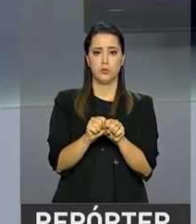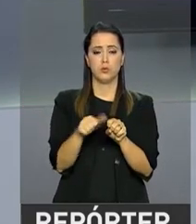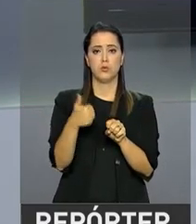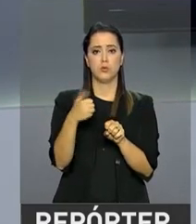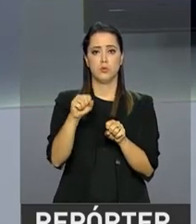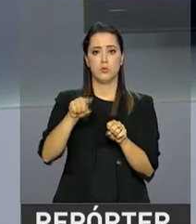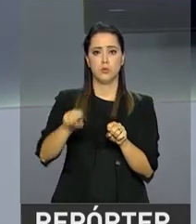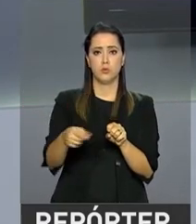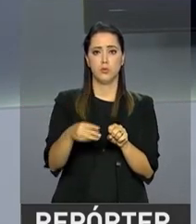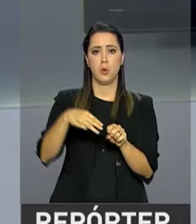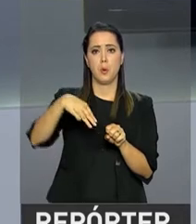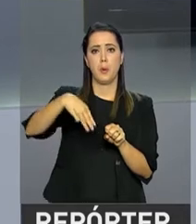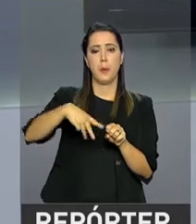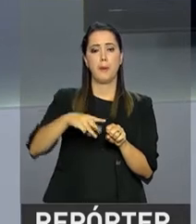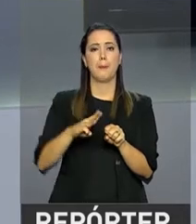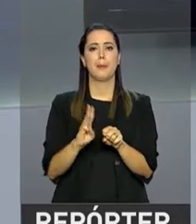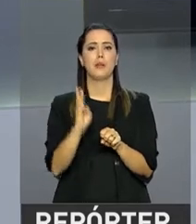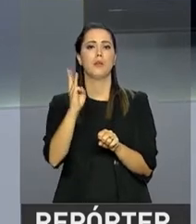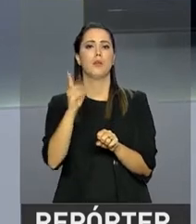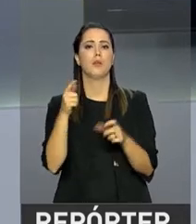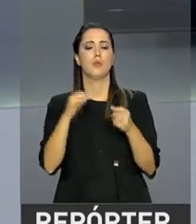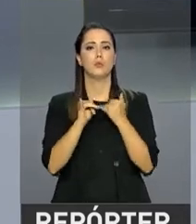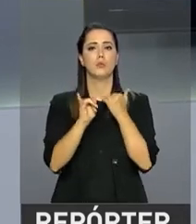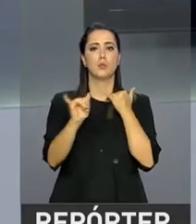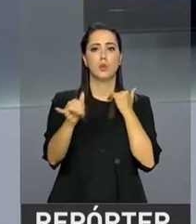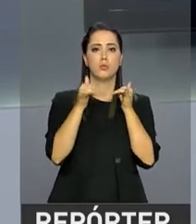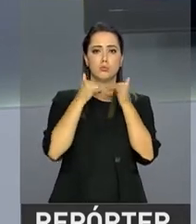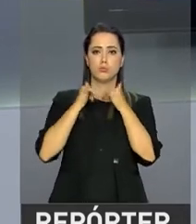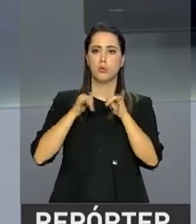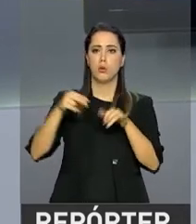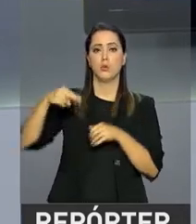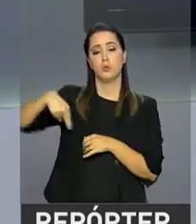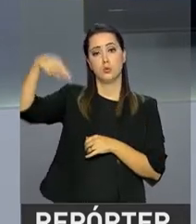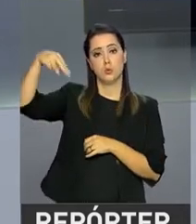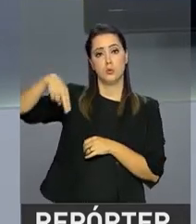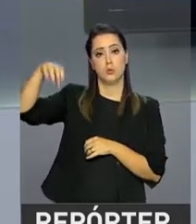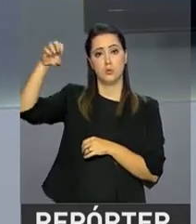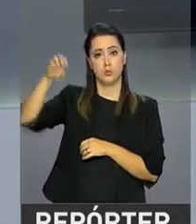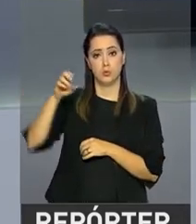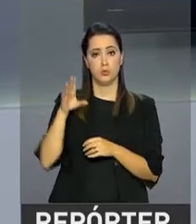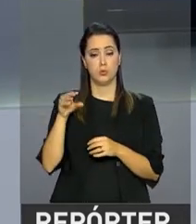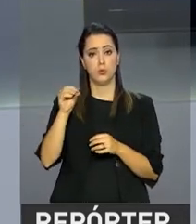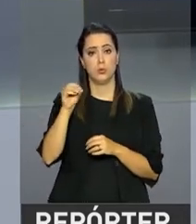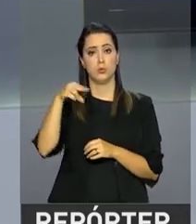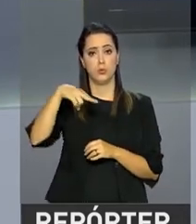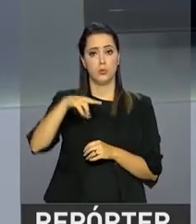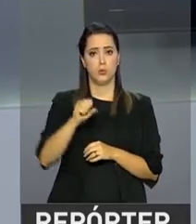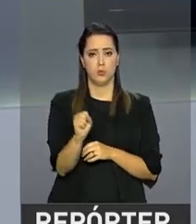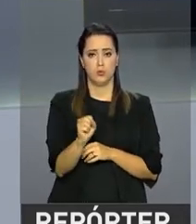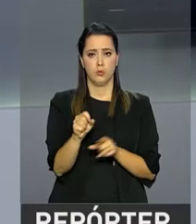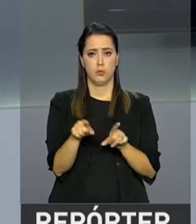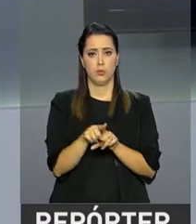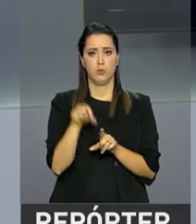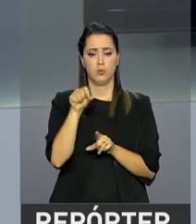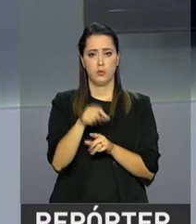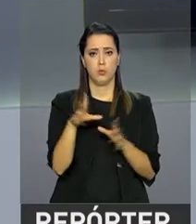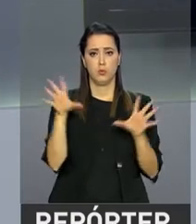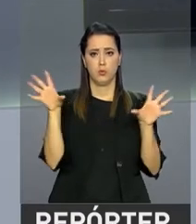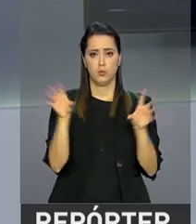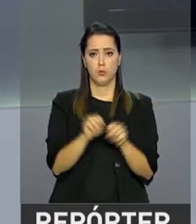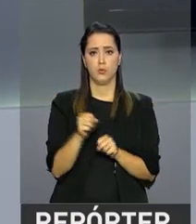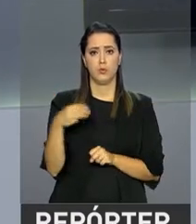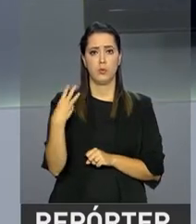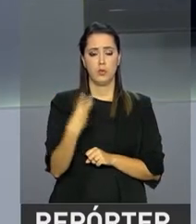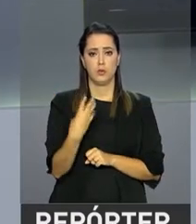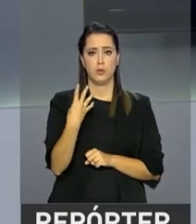18 mil megawatts de energia nas regiões norte e nordeste de acordo com a oms esse desligamento foi às 13